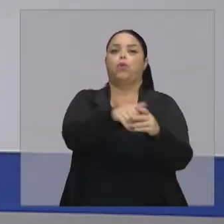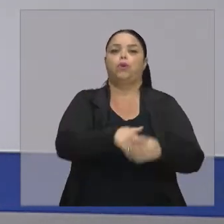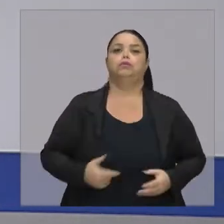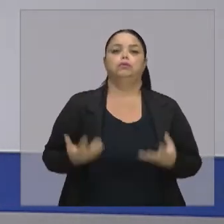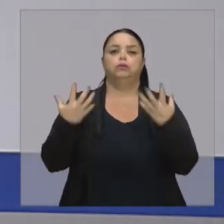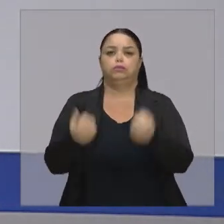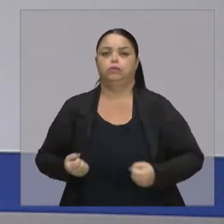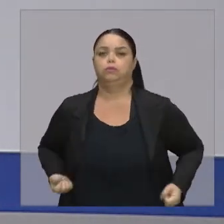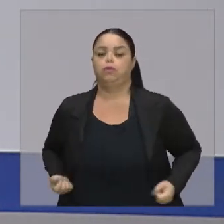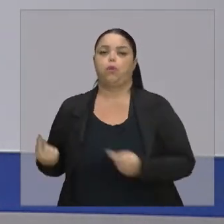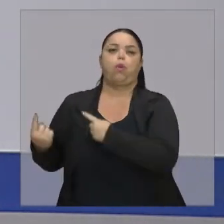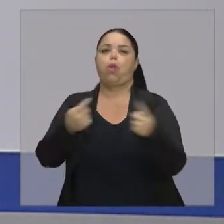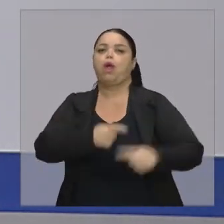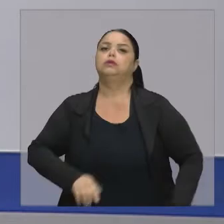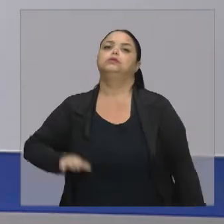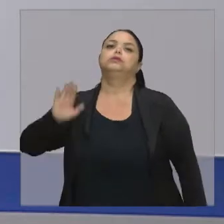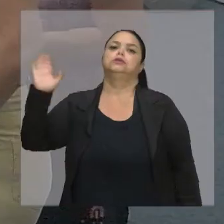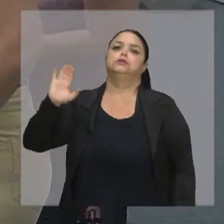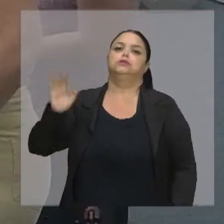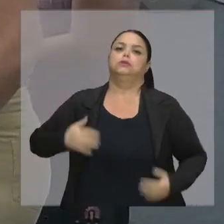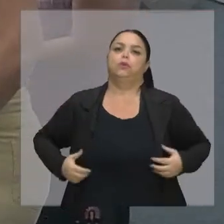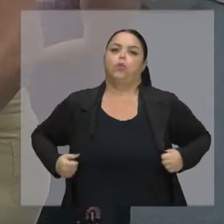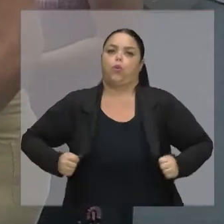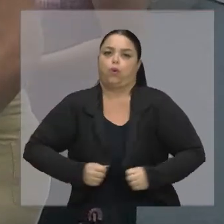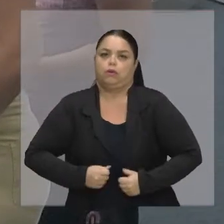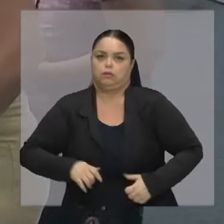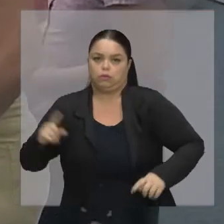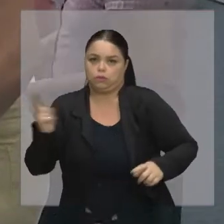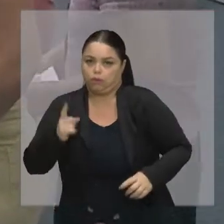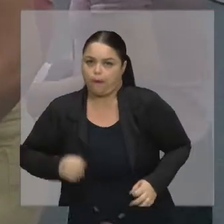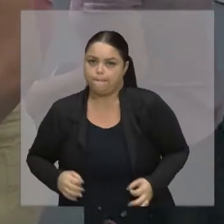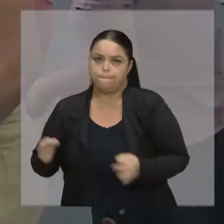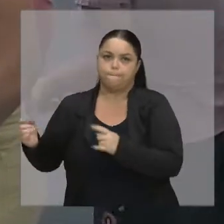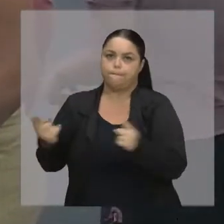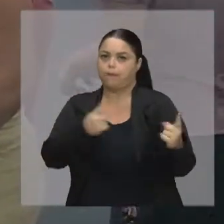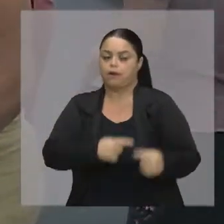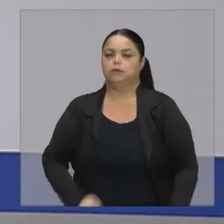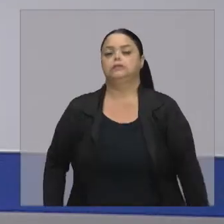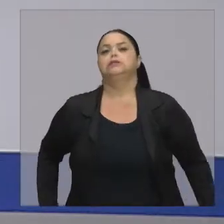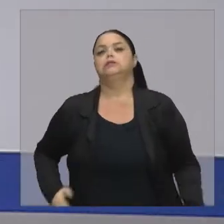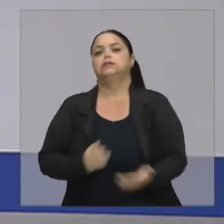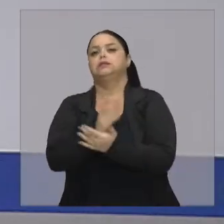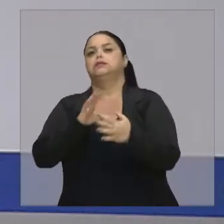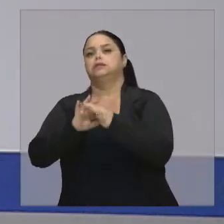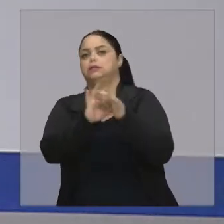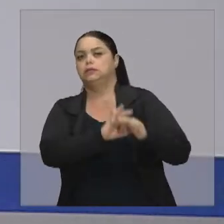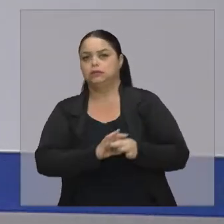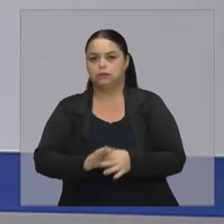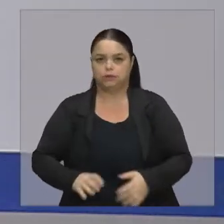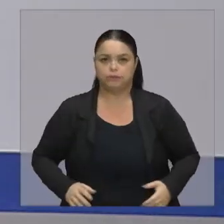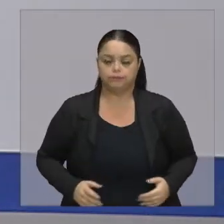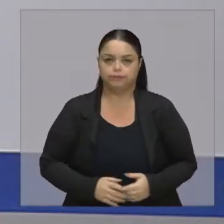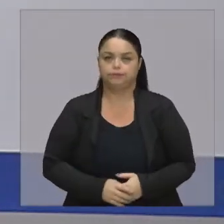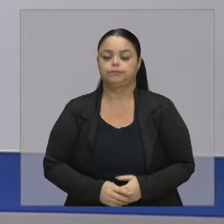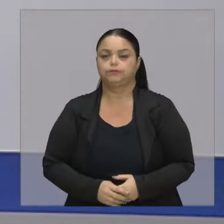favoráveis permaneçam como estão, os contrários se manifestem. Nenhuma manifestação contrária. Processo aprovado por